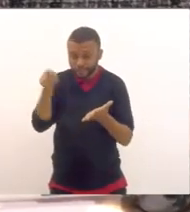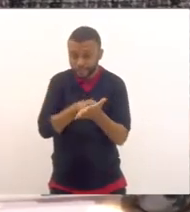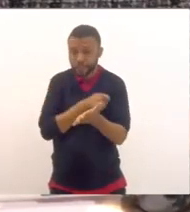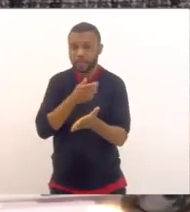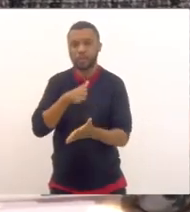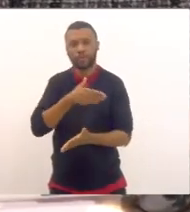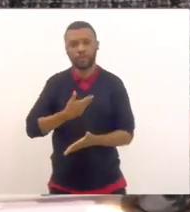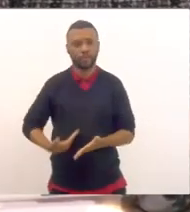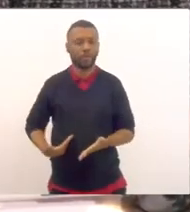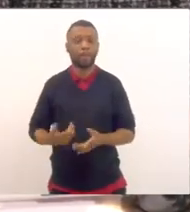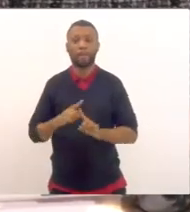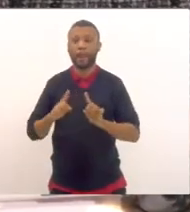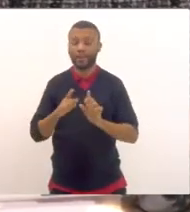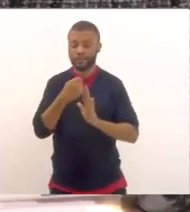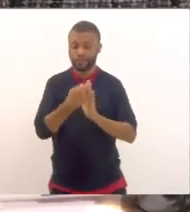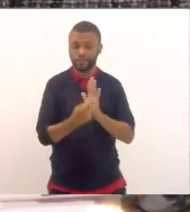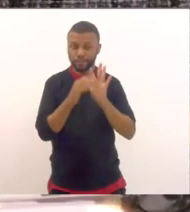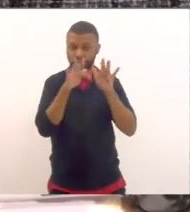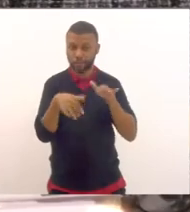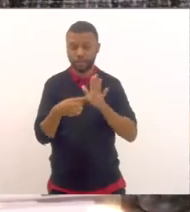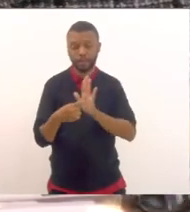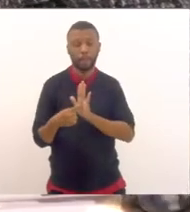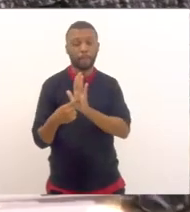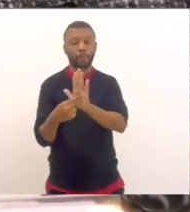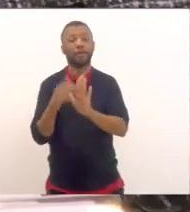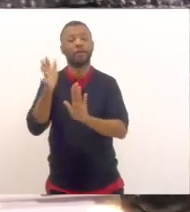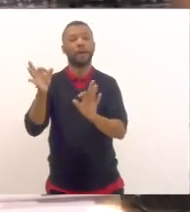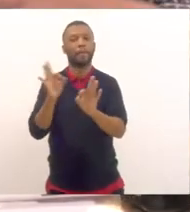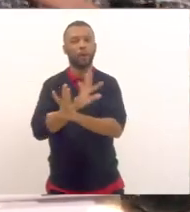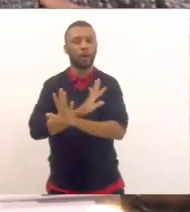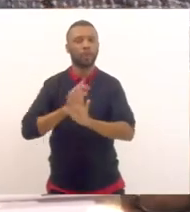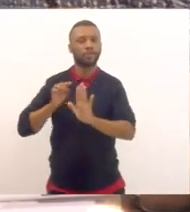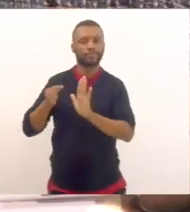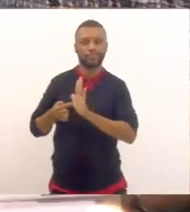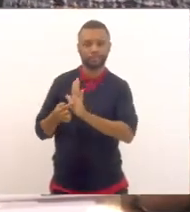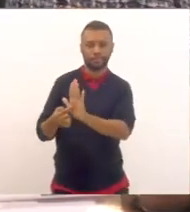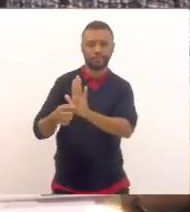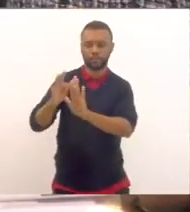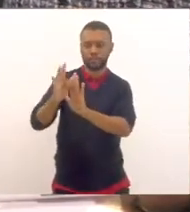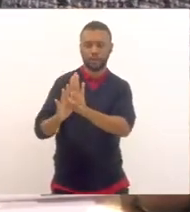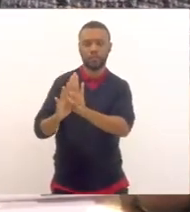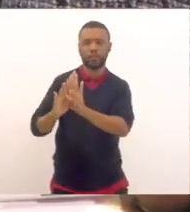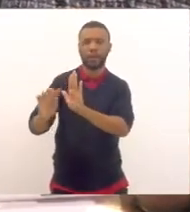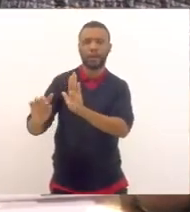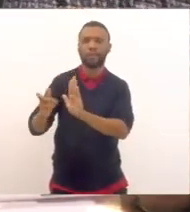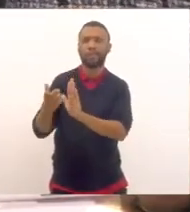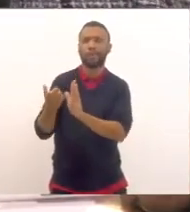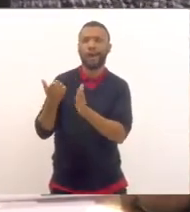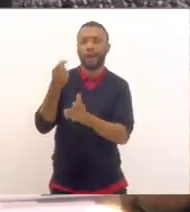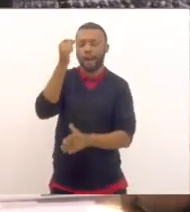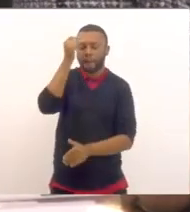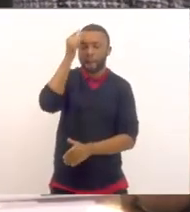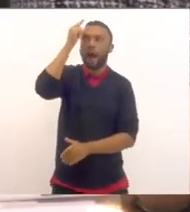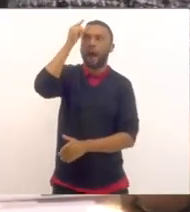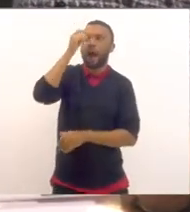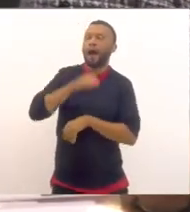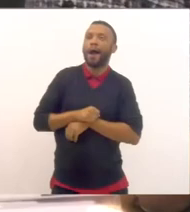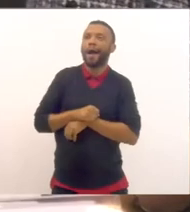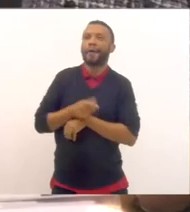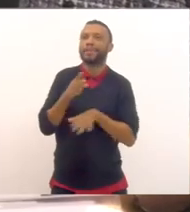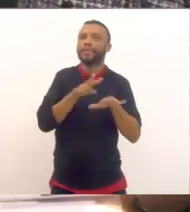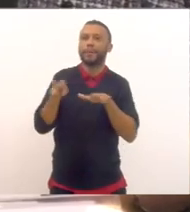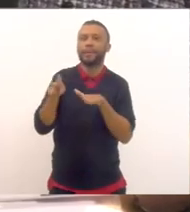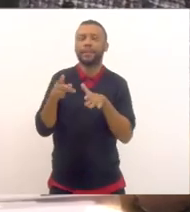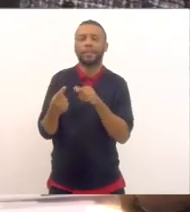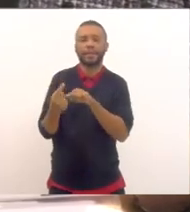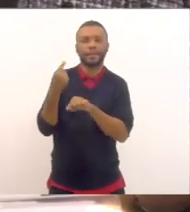Governador mais redação final está publicada é ela não nasceu do céu na semana